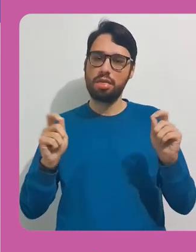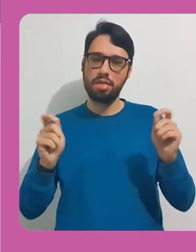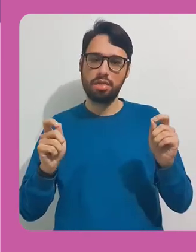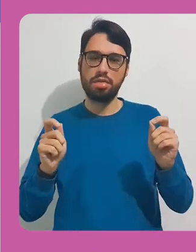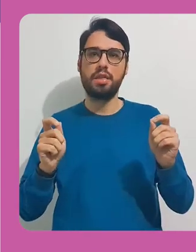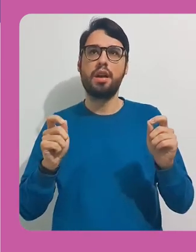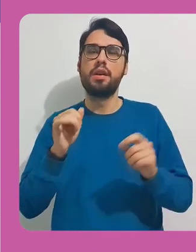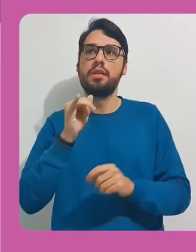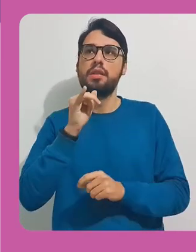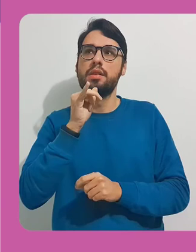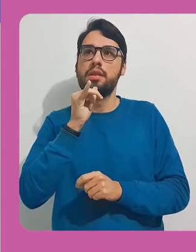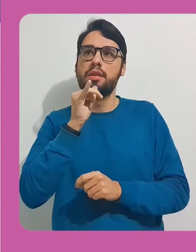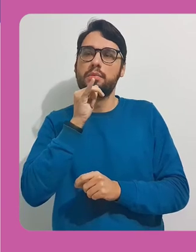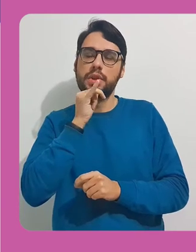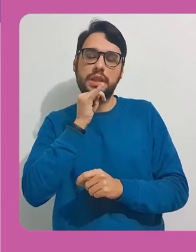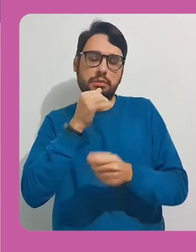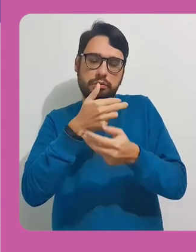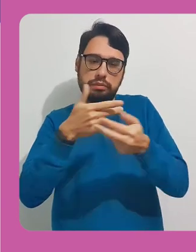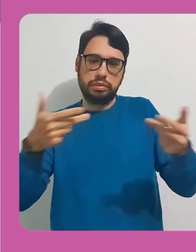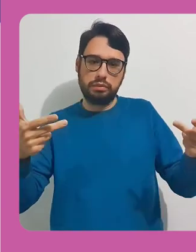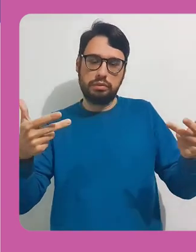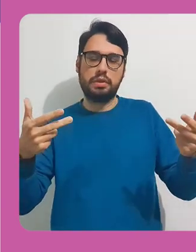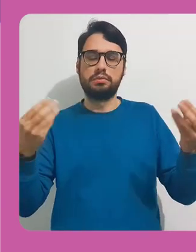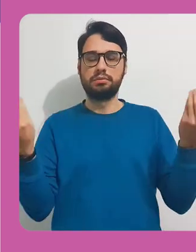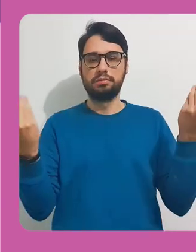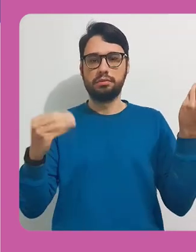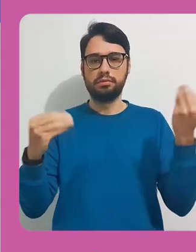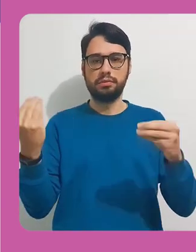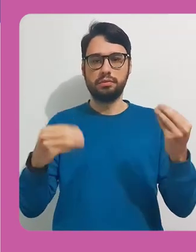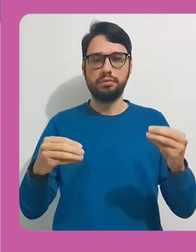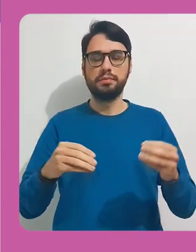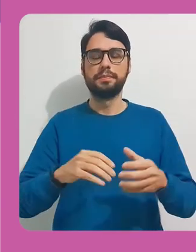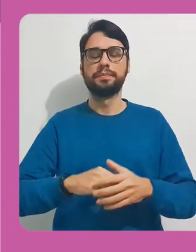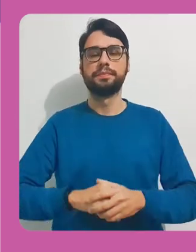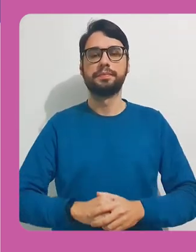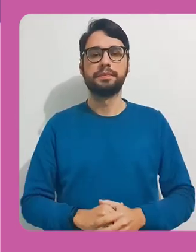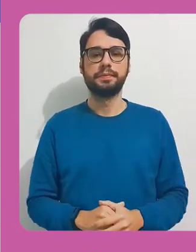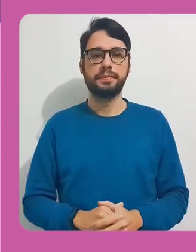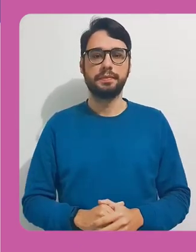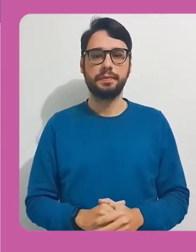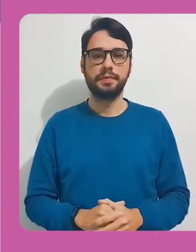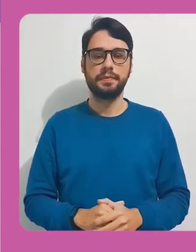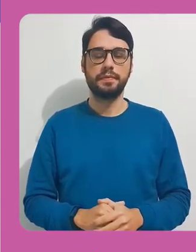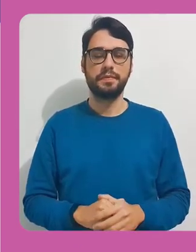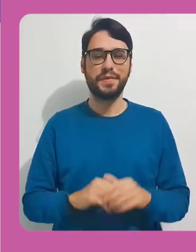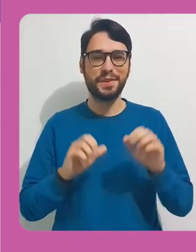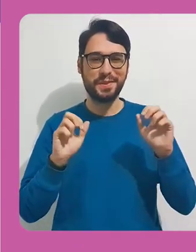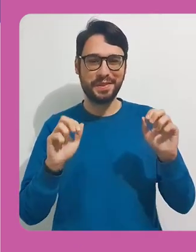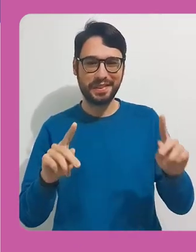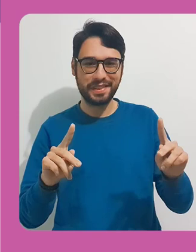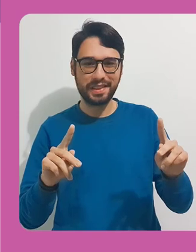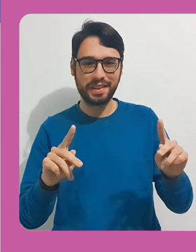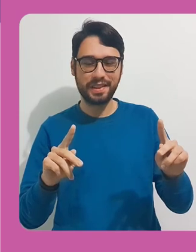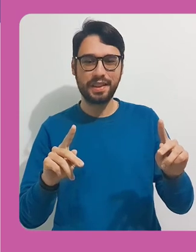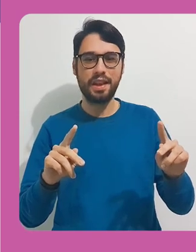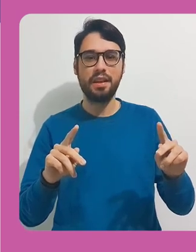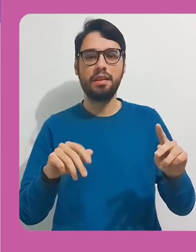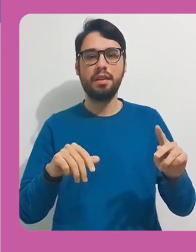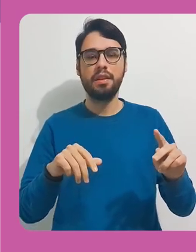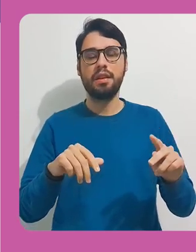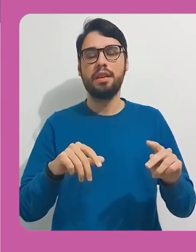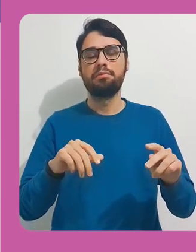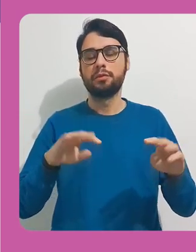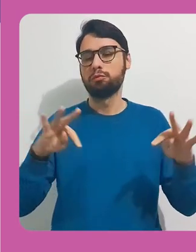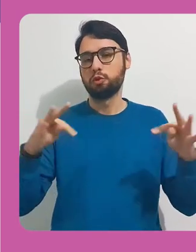Então vocês podem colocar aqui o Moodle, por exemplo, incluir e retirar os interesses. Ok? Mais